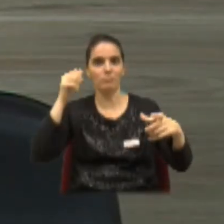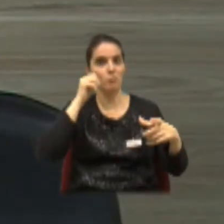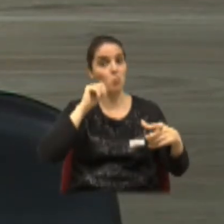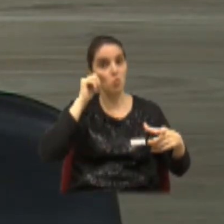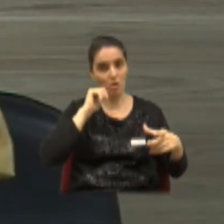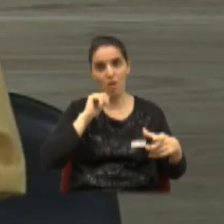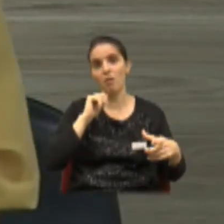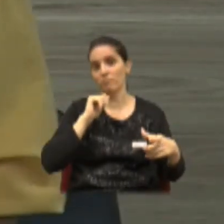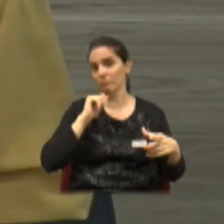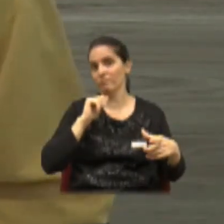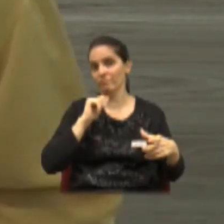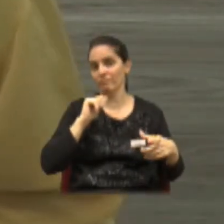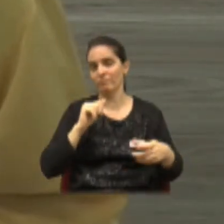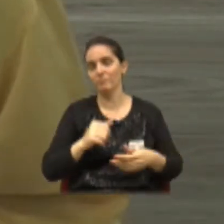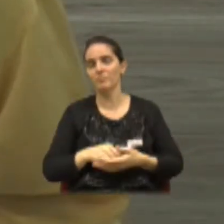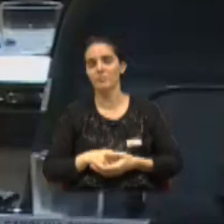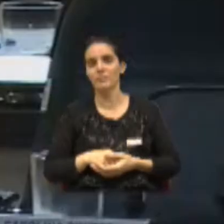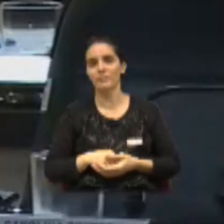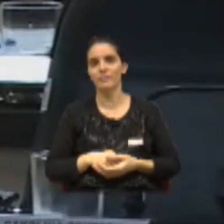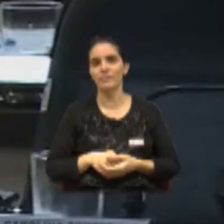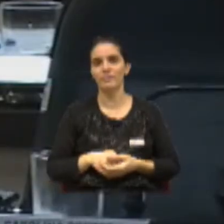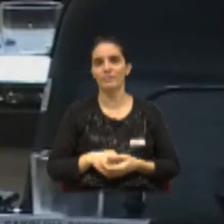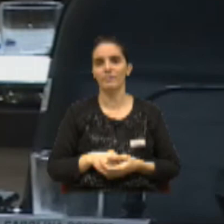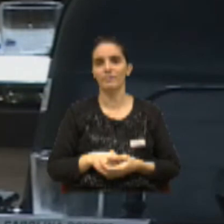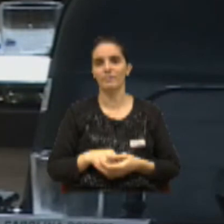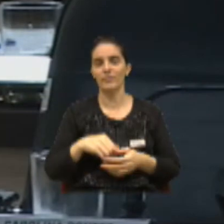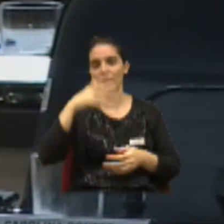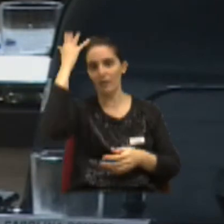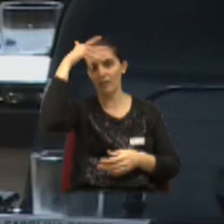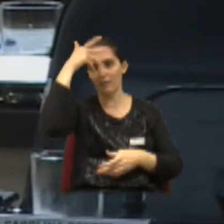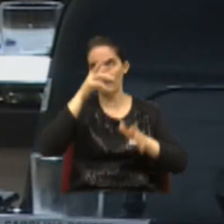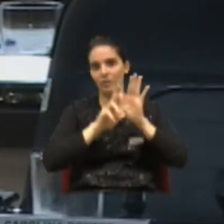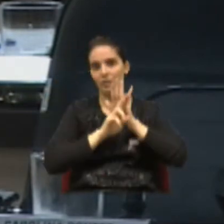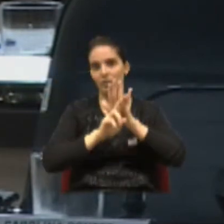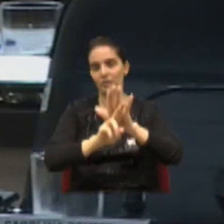mulheres. E, então, aqui, em nome da população